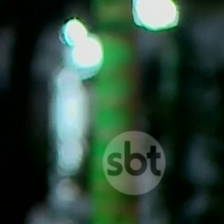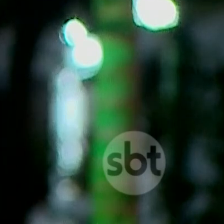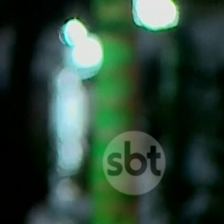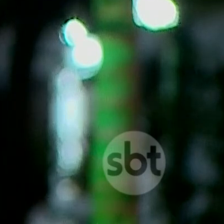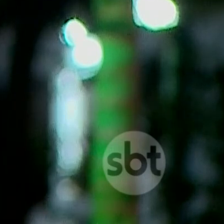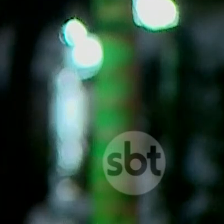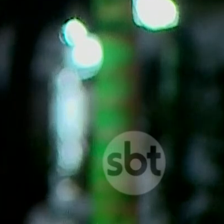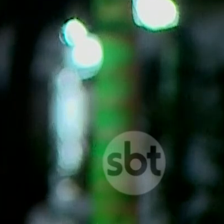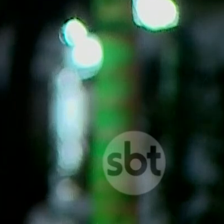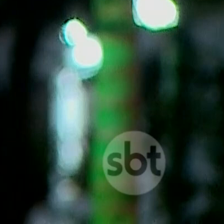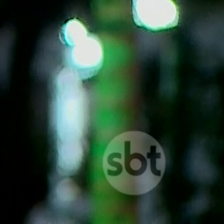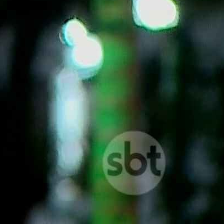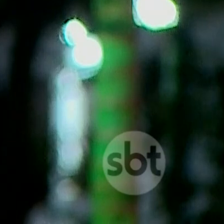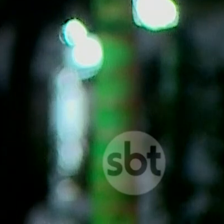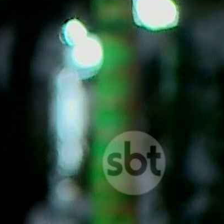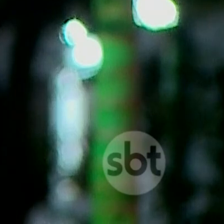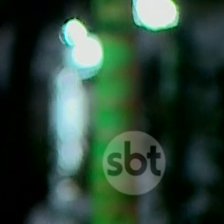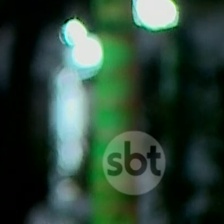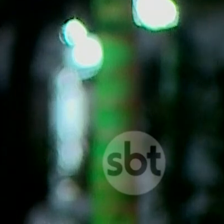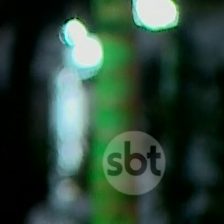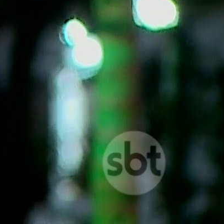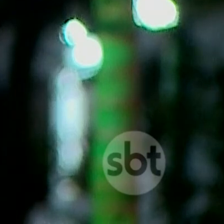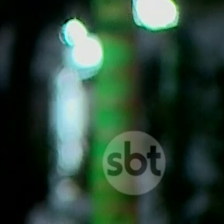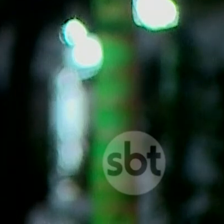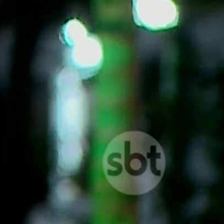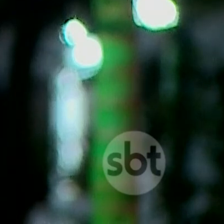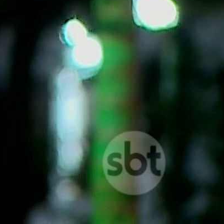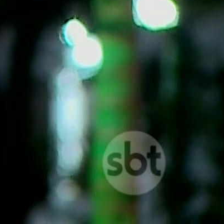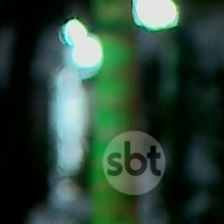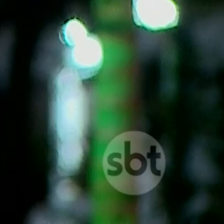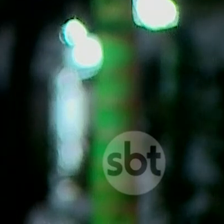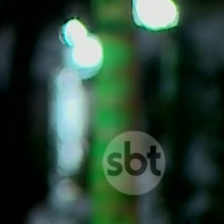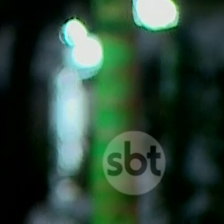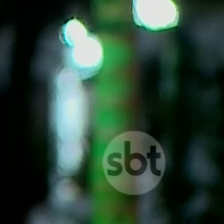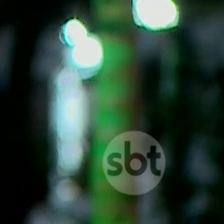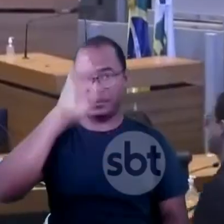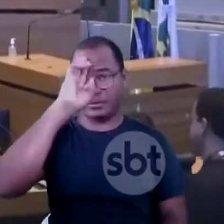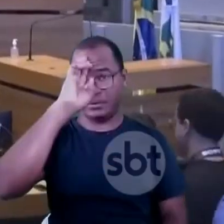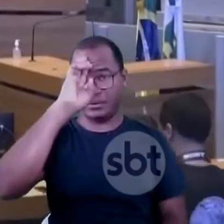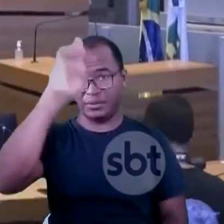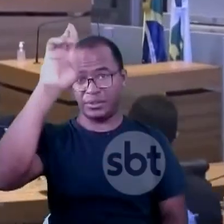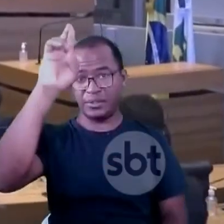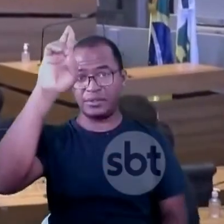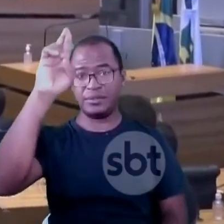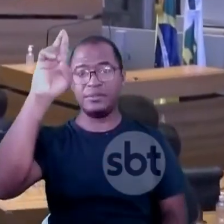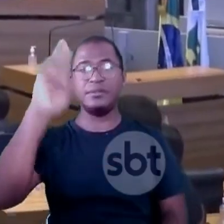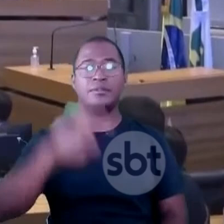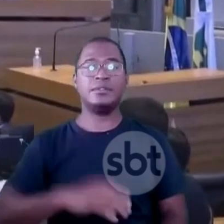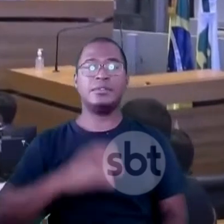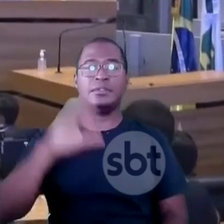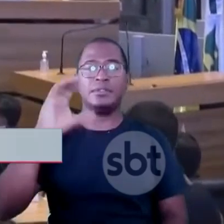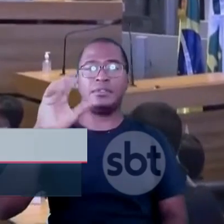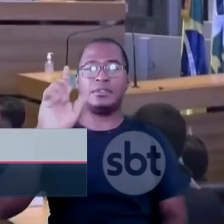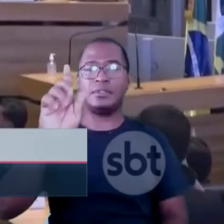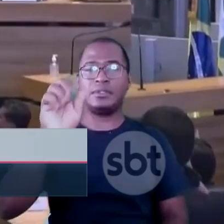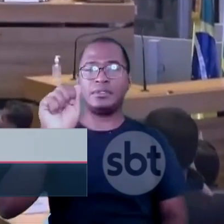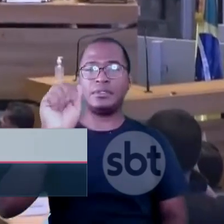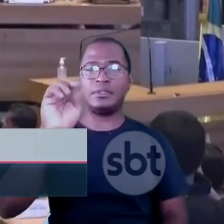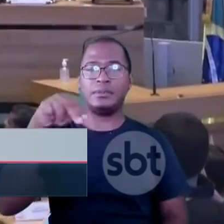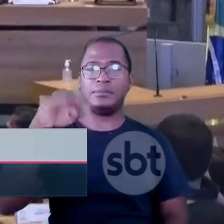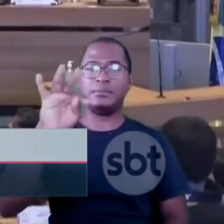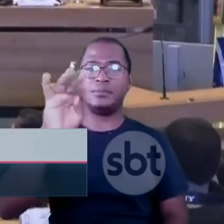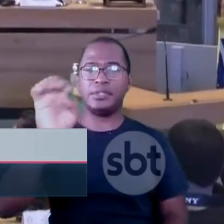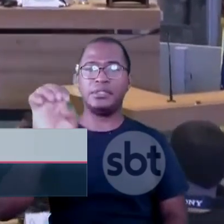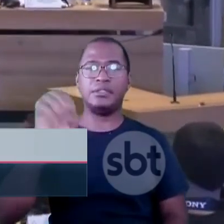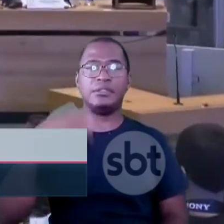Associação criminosa e Abolição violenta do Estado democrático de direito na primeira reunião da CPI dos atos